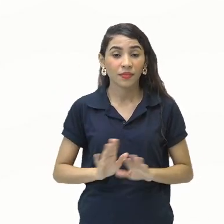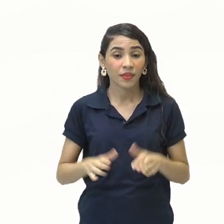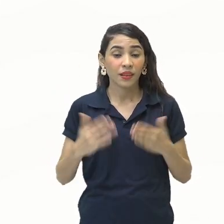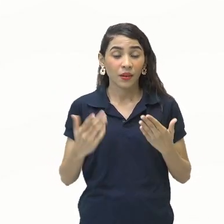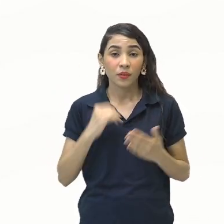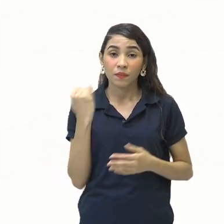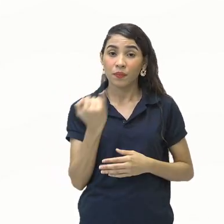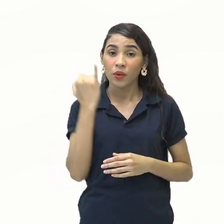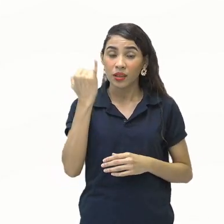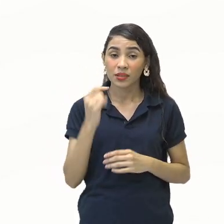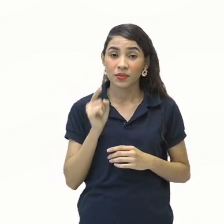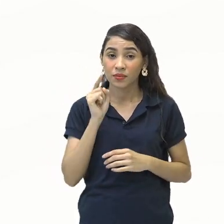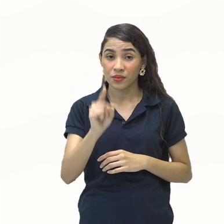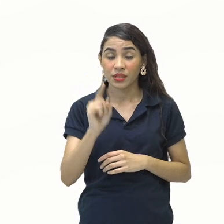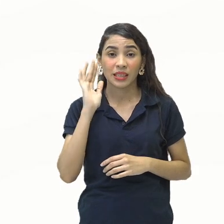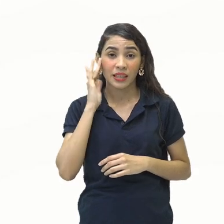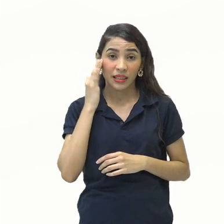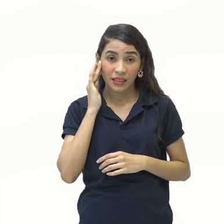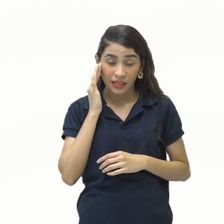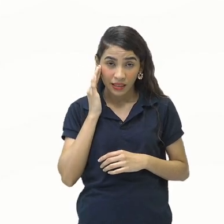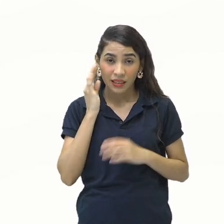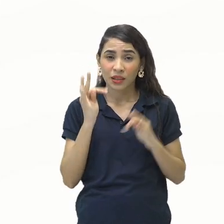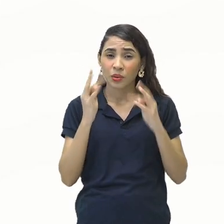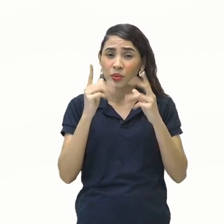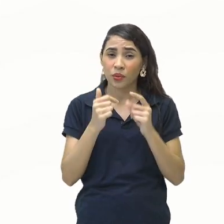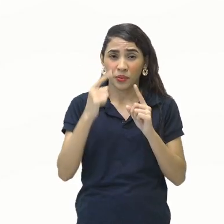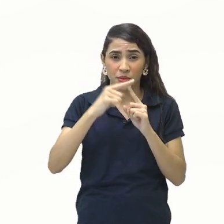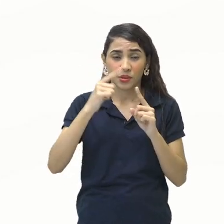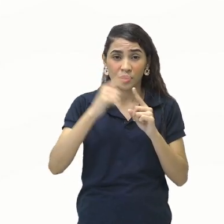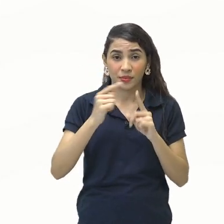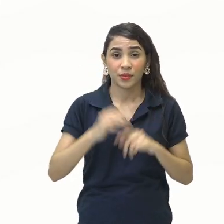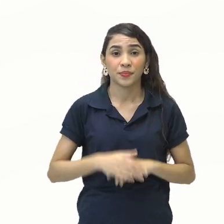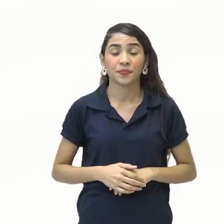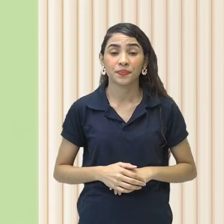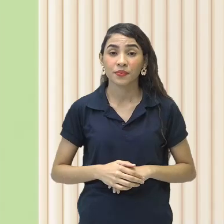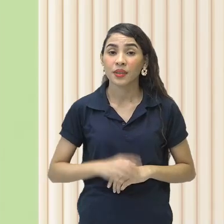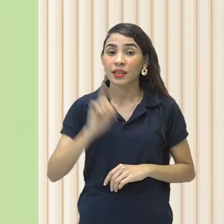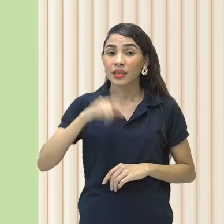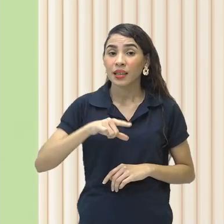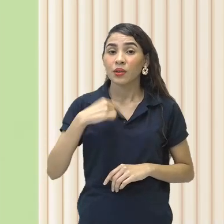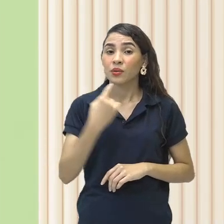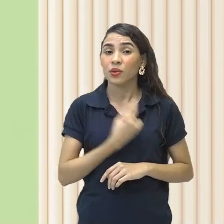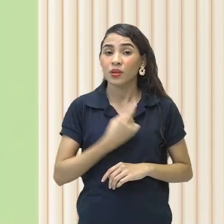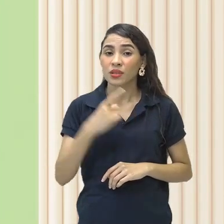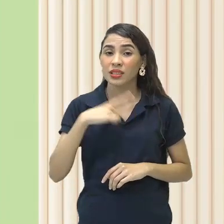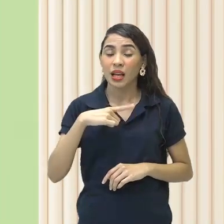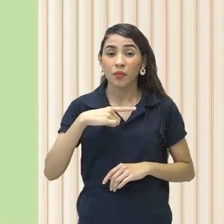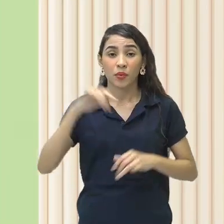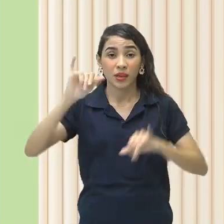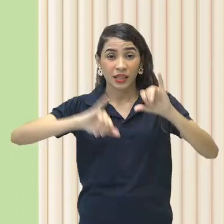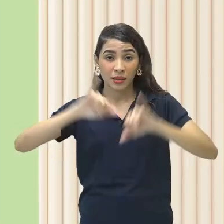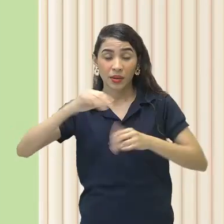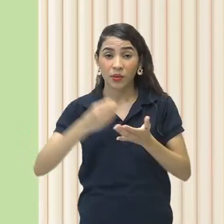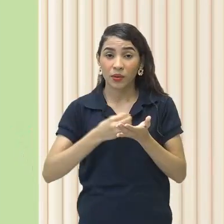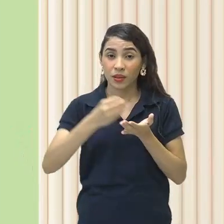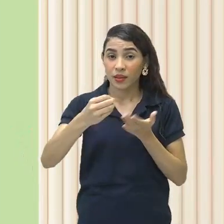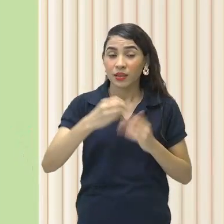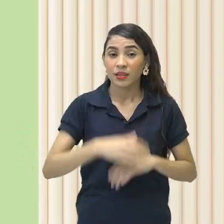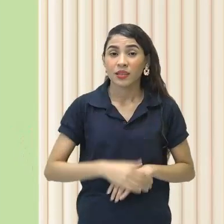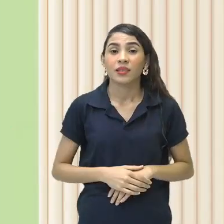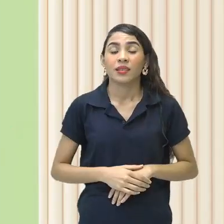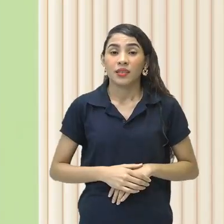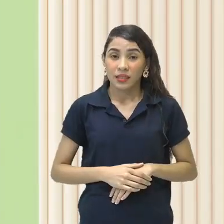muito importante você entender todas essas formas, que é o que nós temos a química orgânica. A química